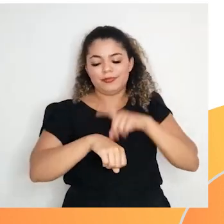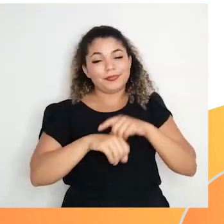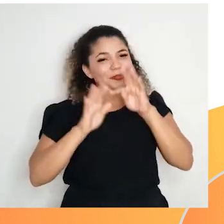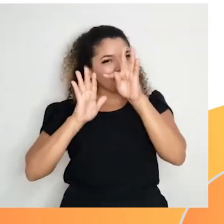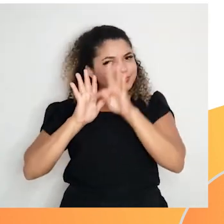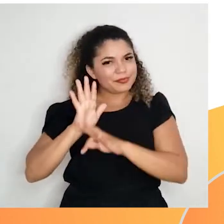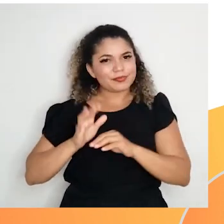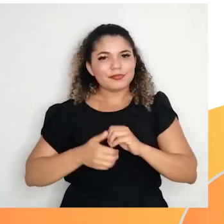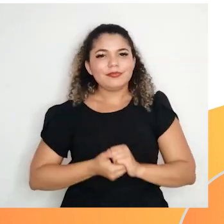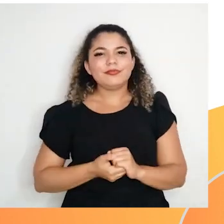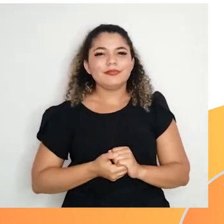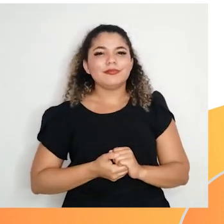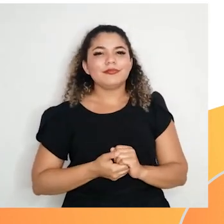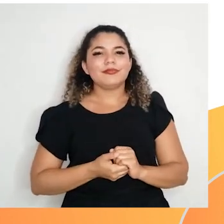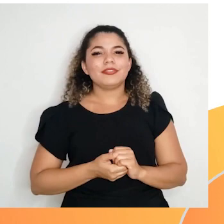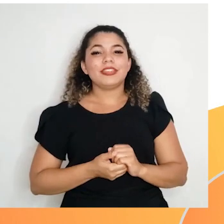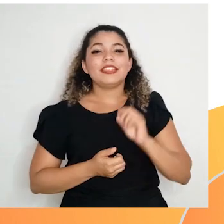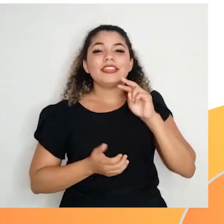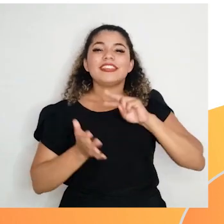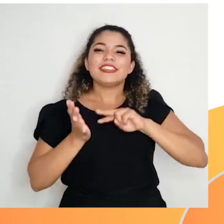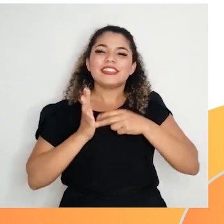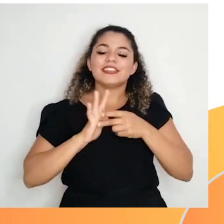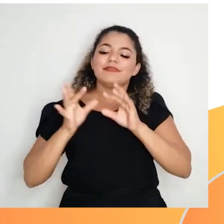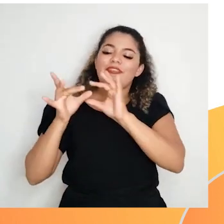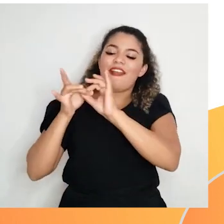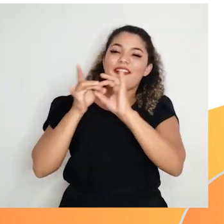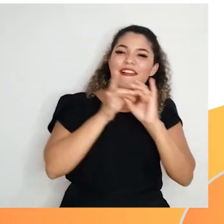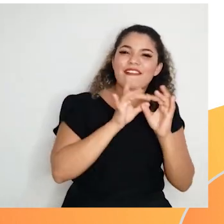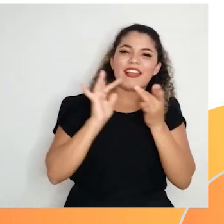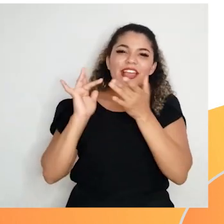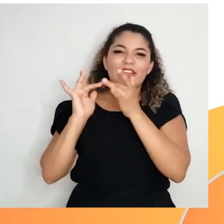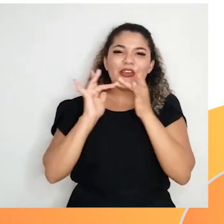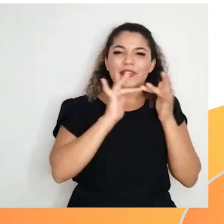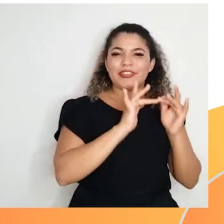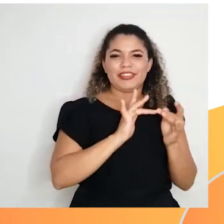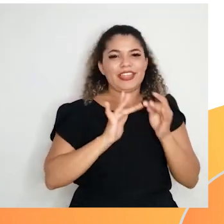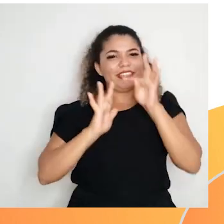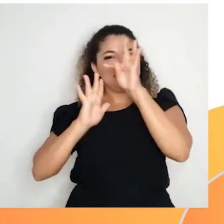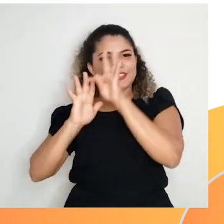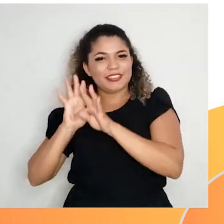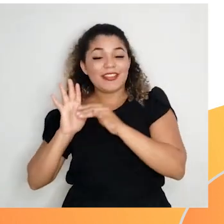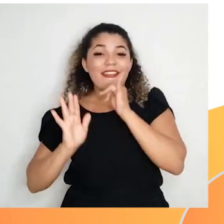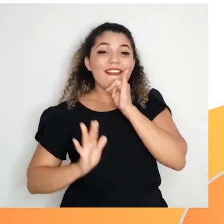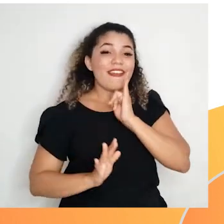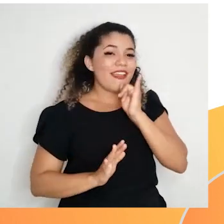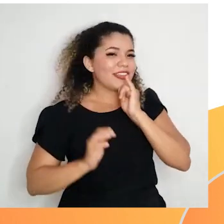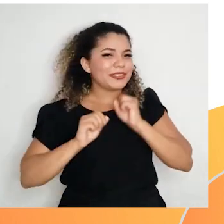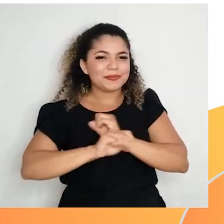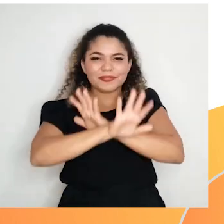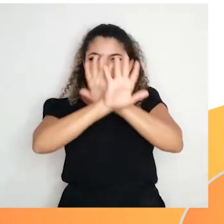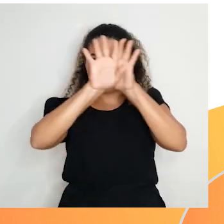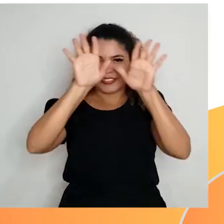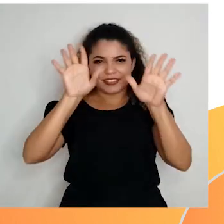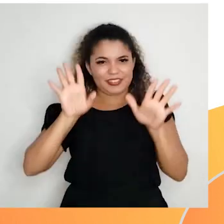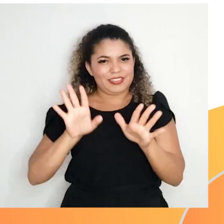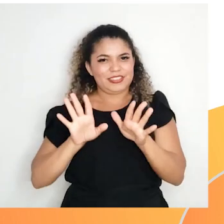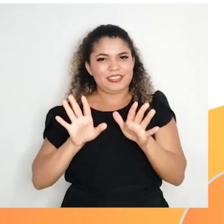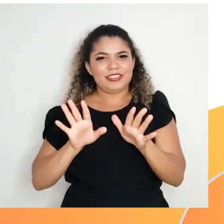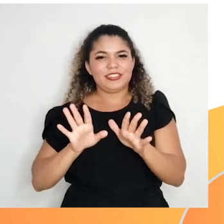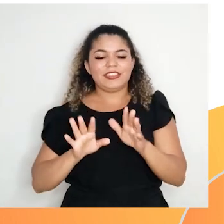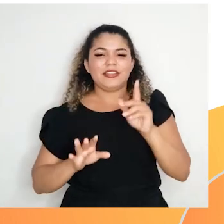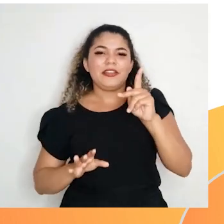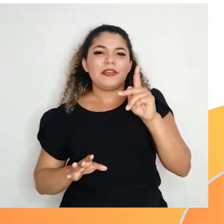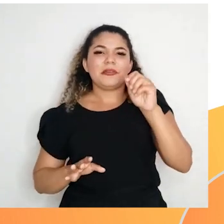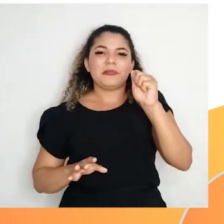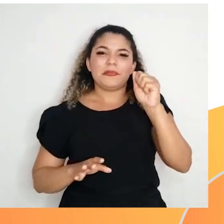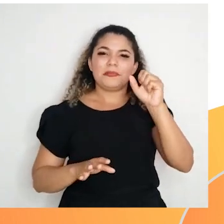do texto. Isso é intertextualidade. Isso é um exemplo claro de